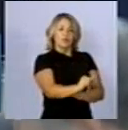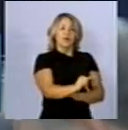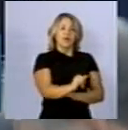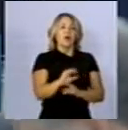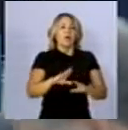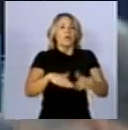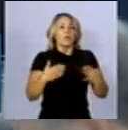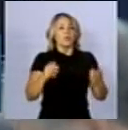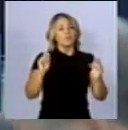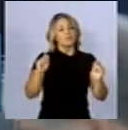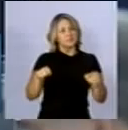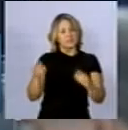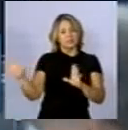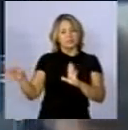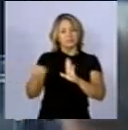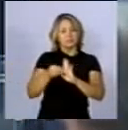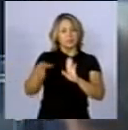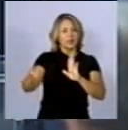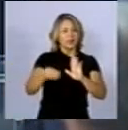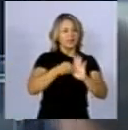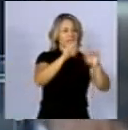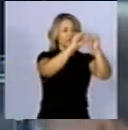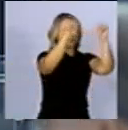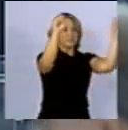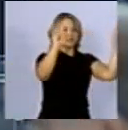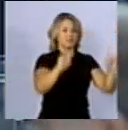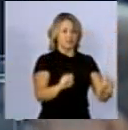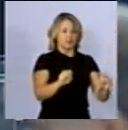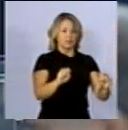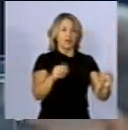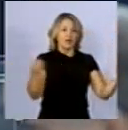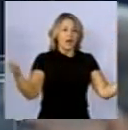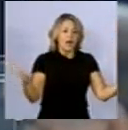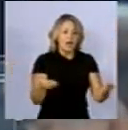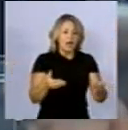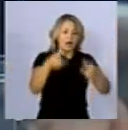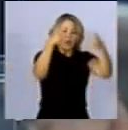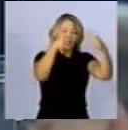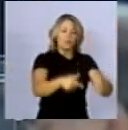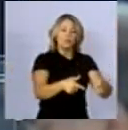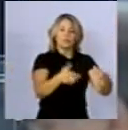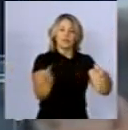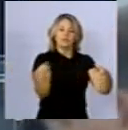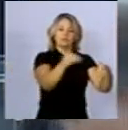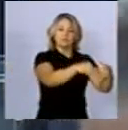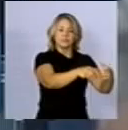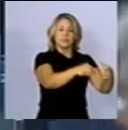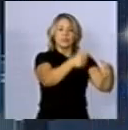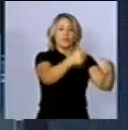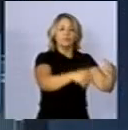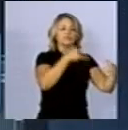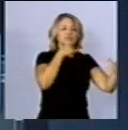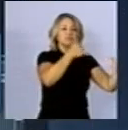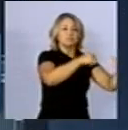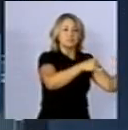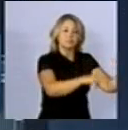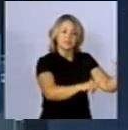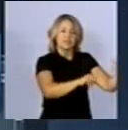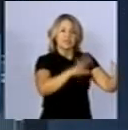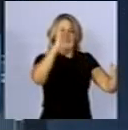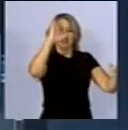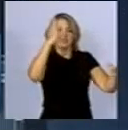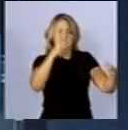capacidade que tem que ser agregada ao sistema, onde essa capacidade seria agregada, onde estão as cargas e define-se